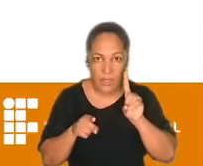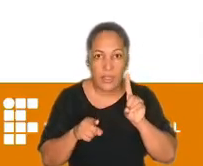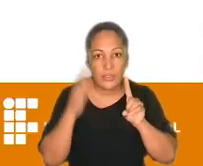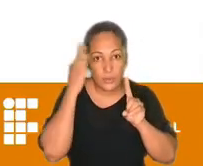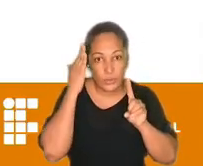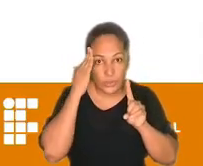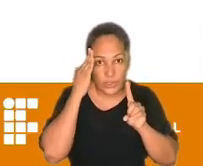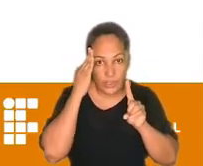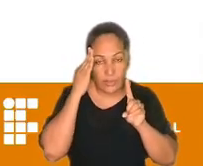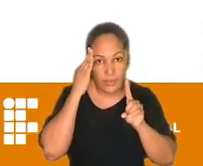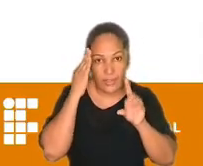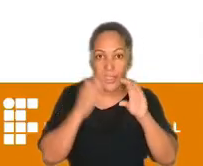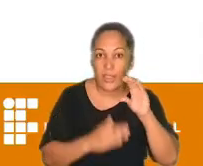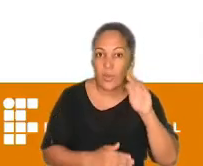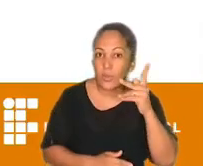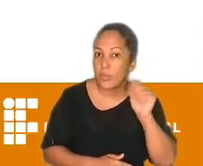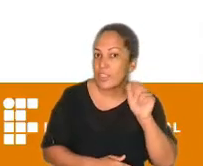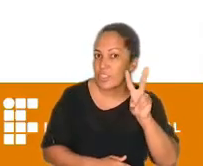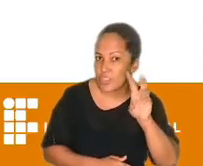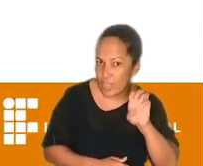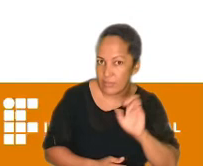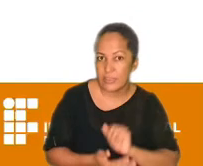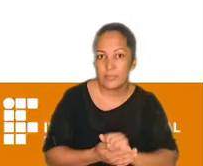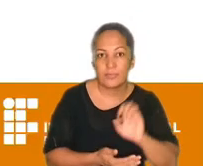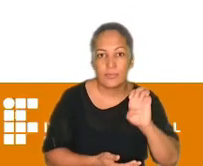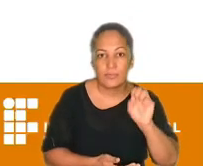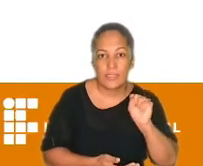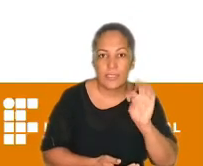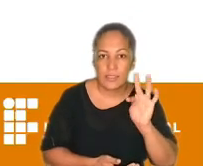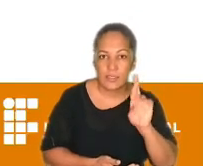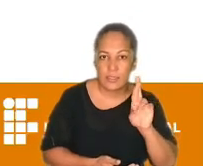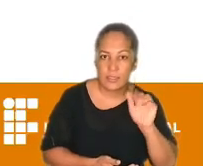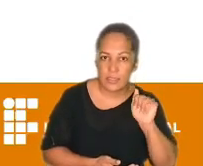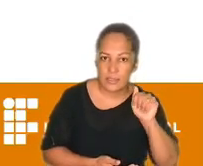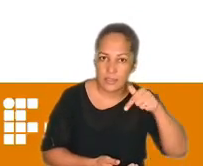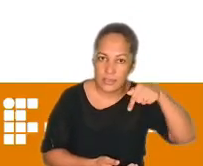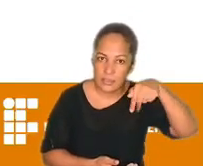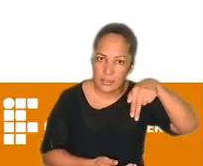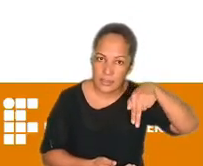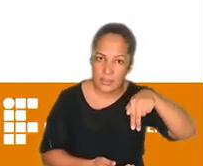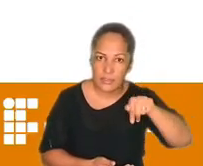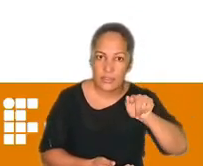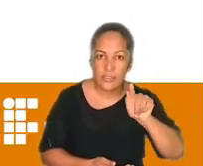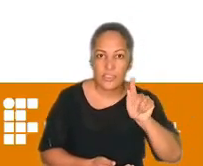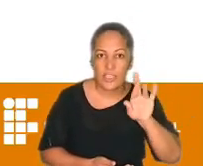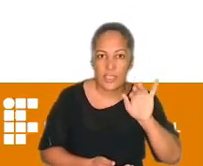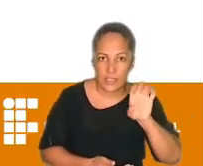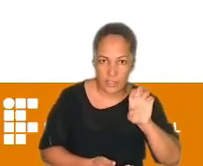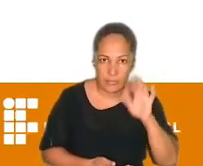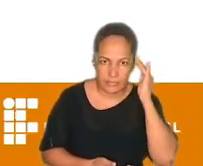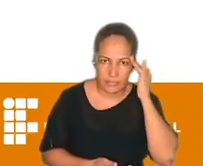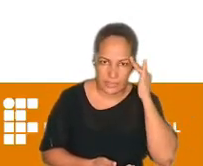cara é uma chave estrangeira, e essa chave estrangeira é da tabela setor. Está claro isso? Sim ou